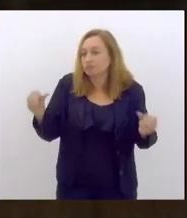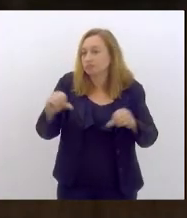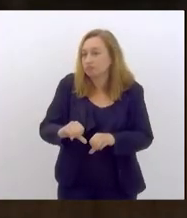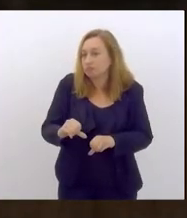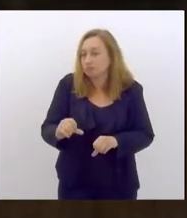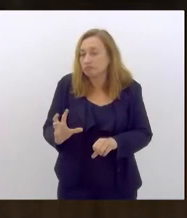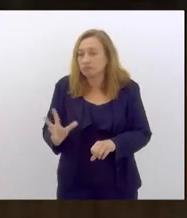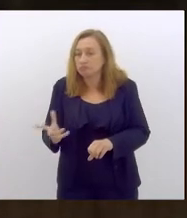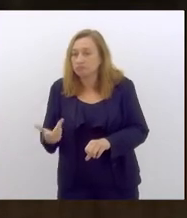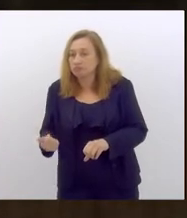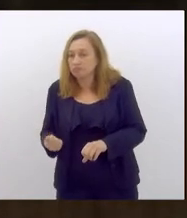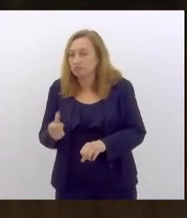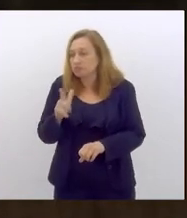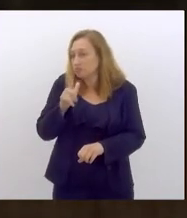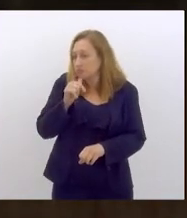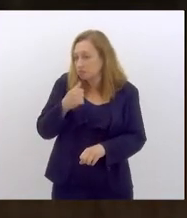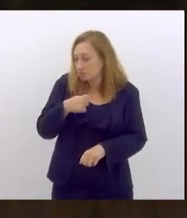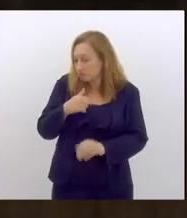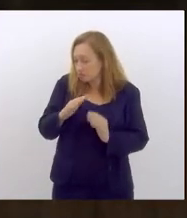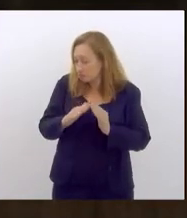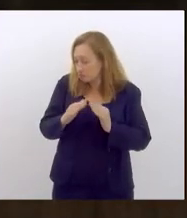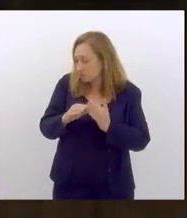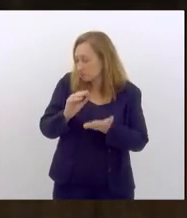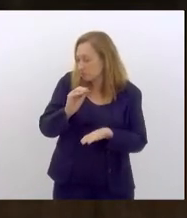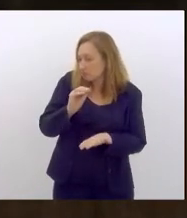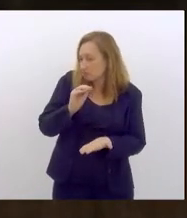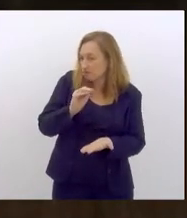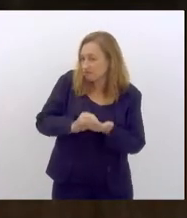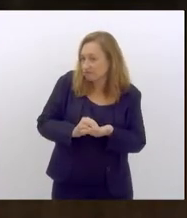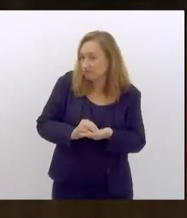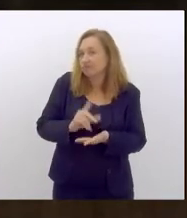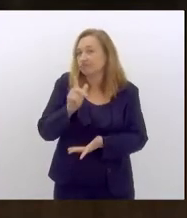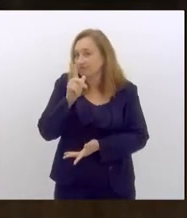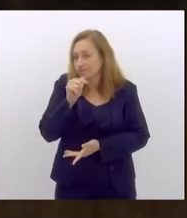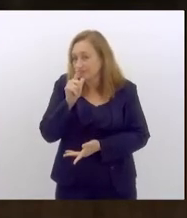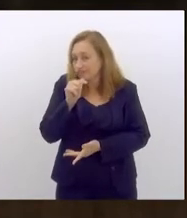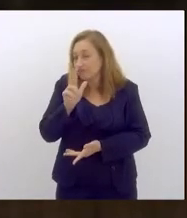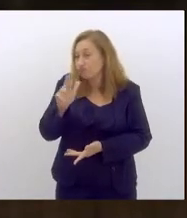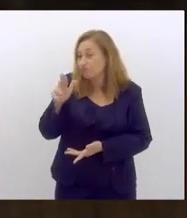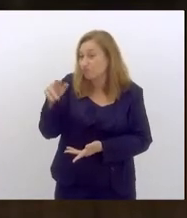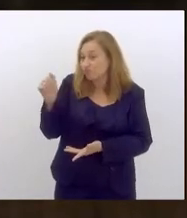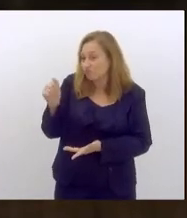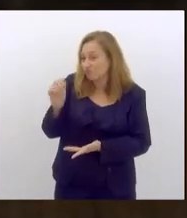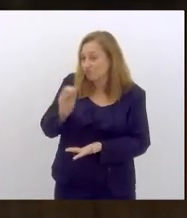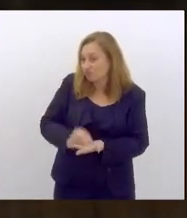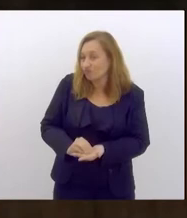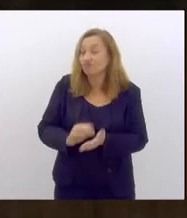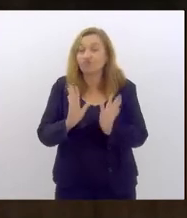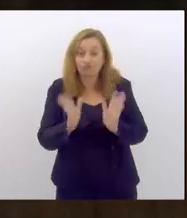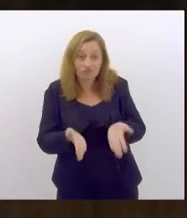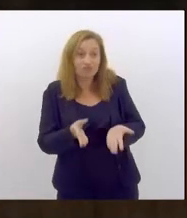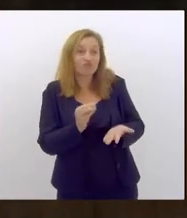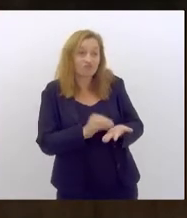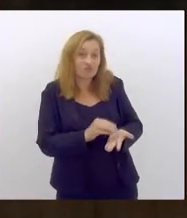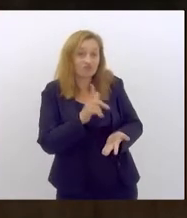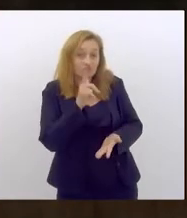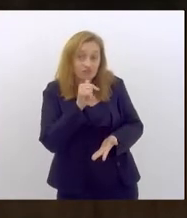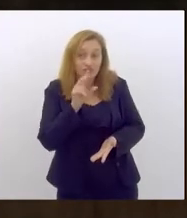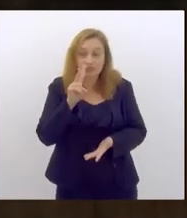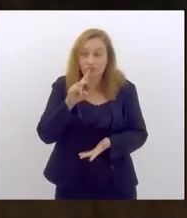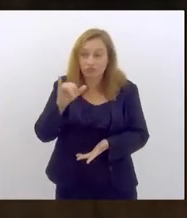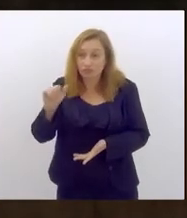qualidade. Onde eu moro está faltando água, que nunca faltou, e agora está faltando água na Vila da